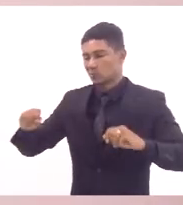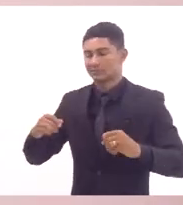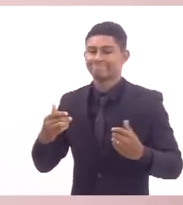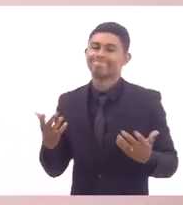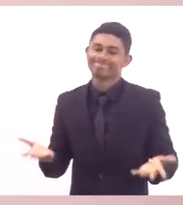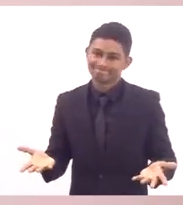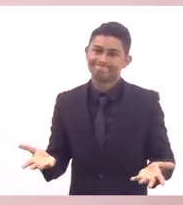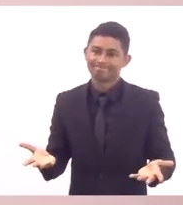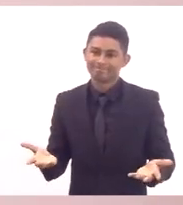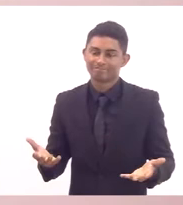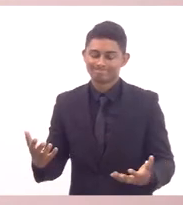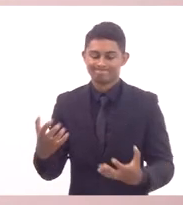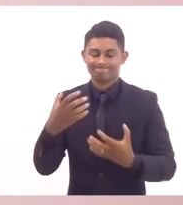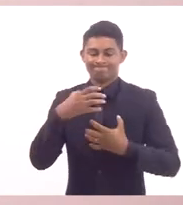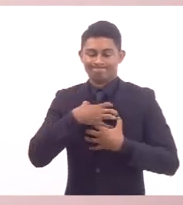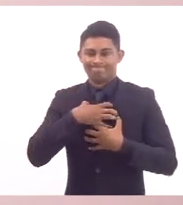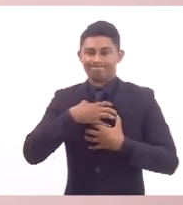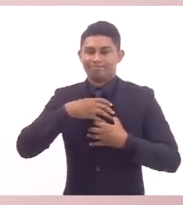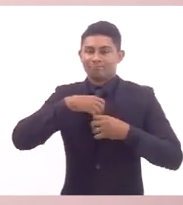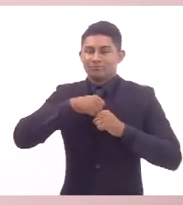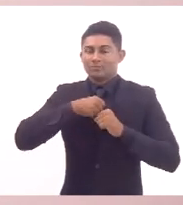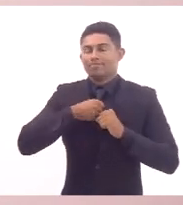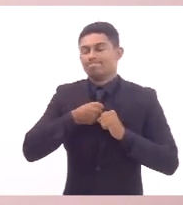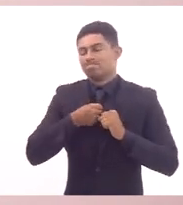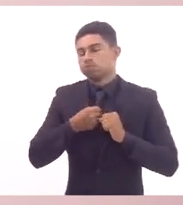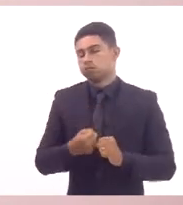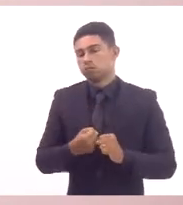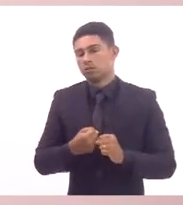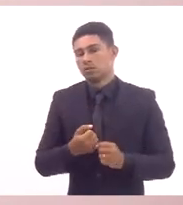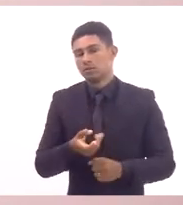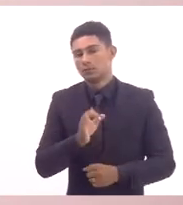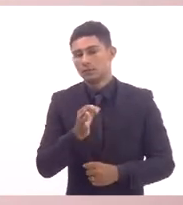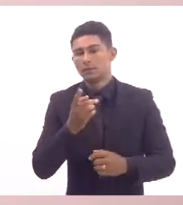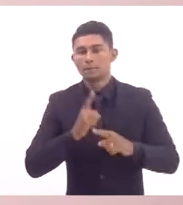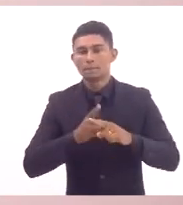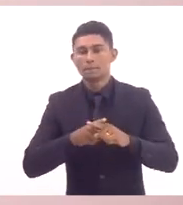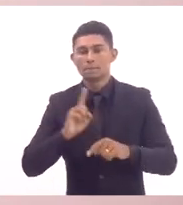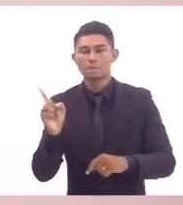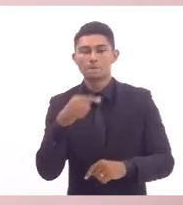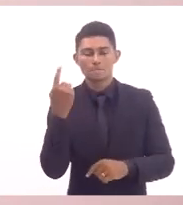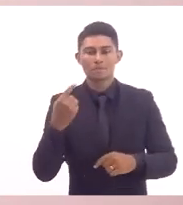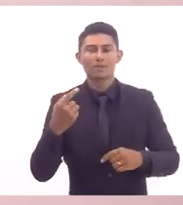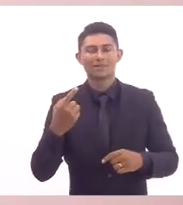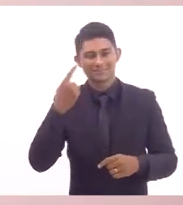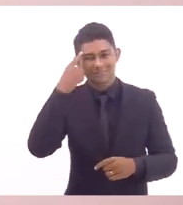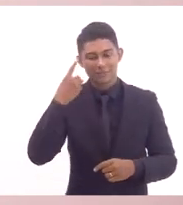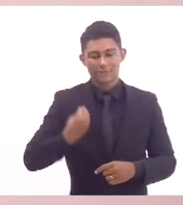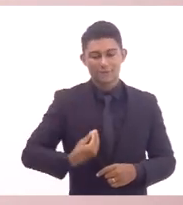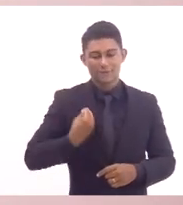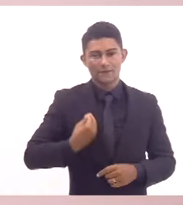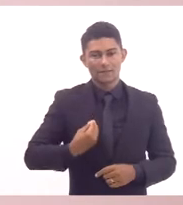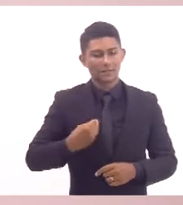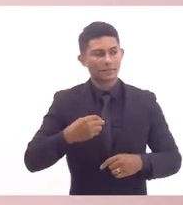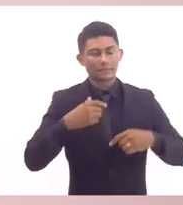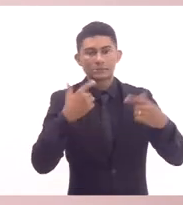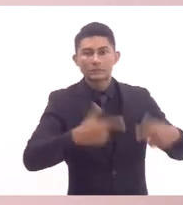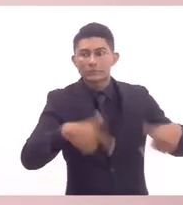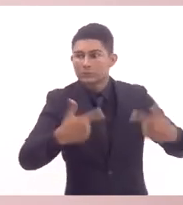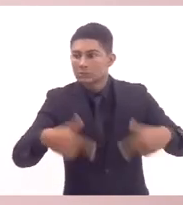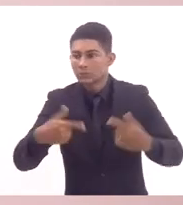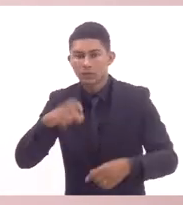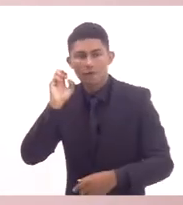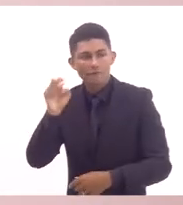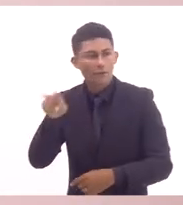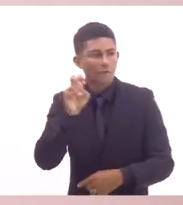quanto a dor cabe no peito de cada um de nós não só porque vivemos isso trabalhando como vivendo isso vivemos